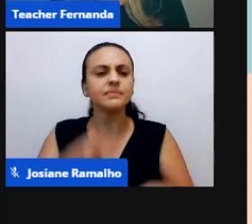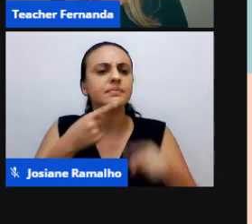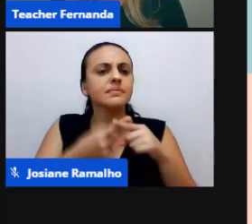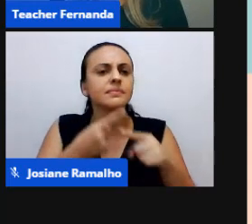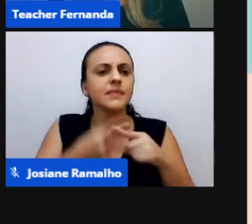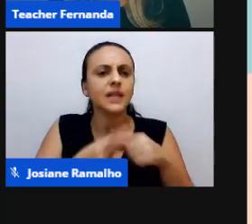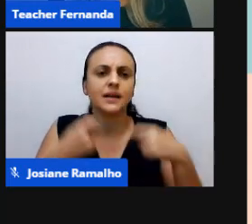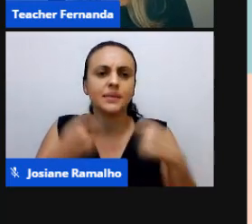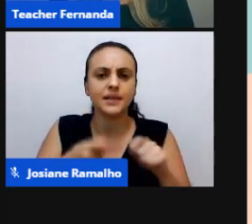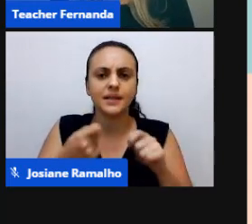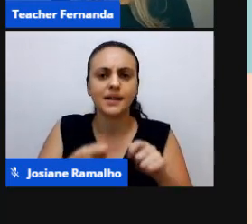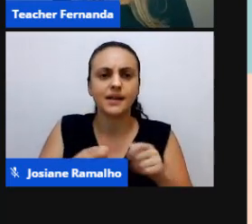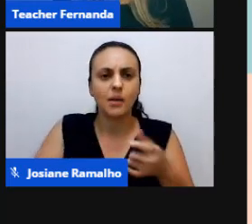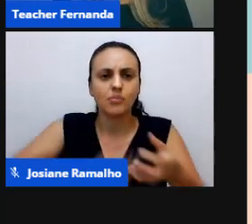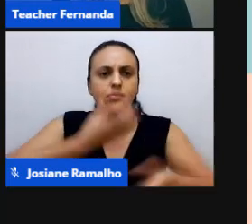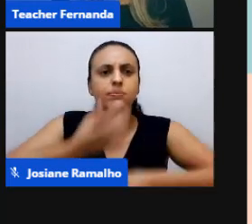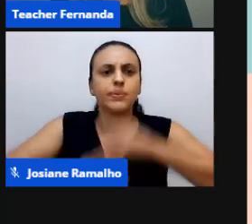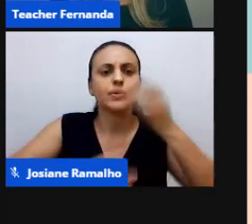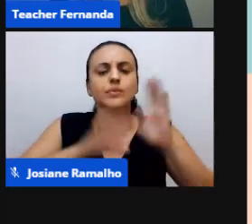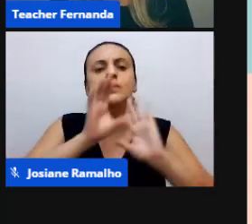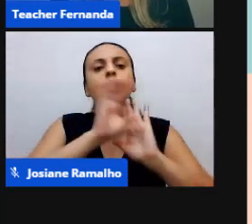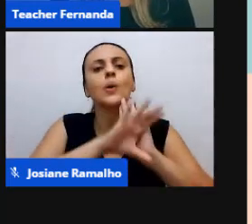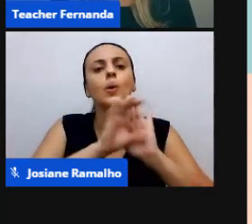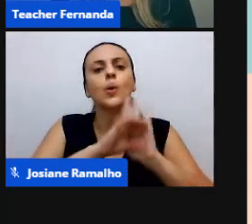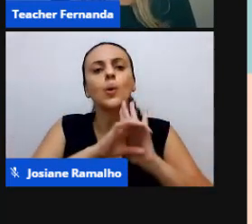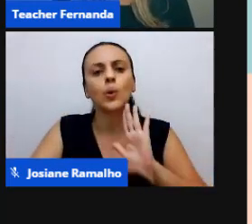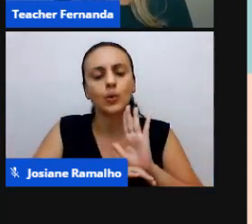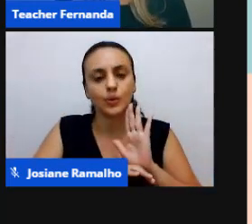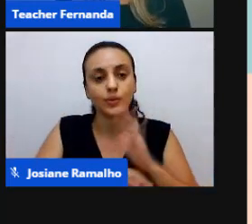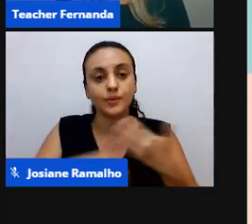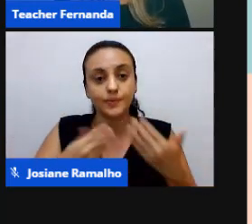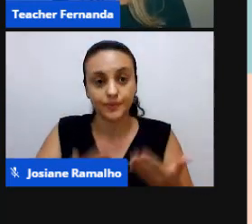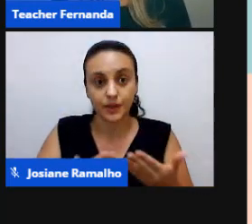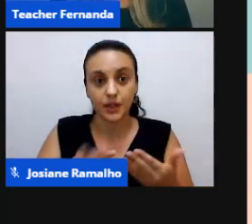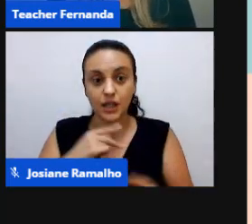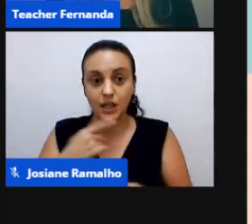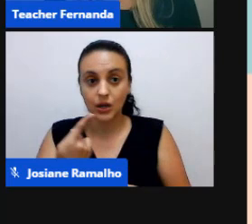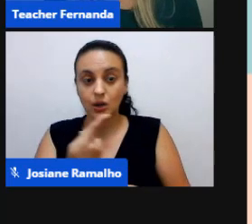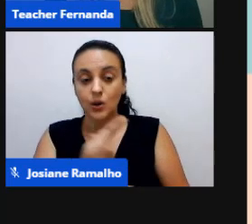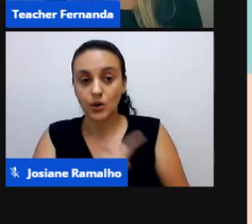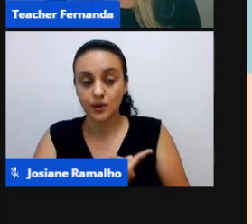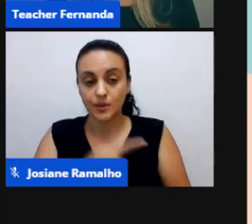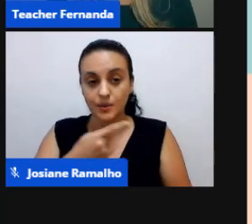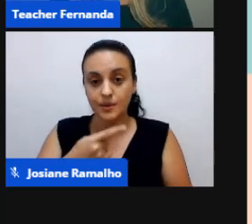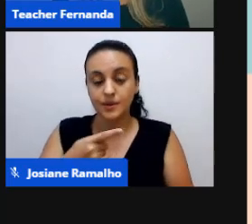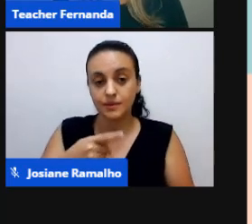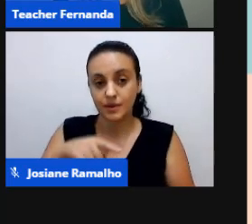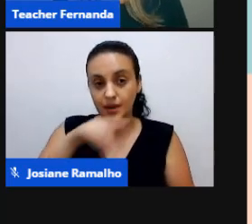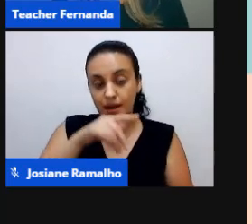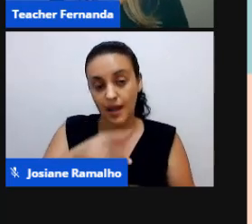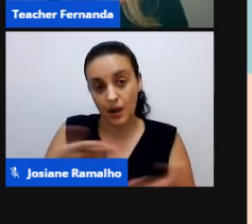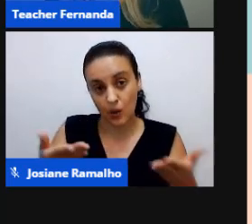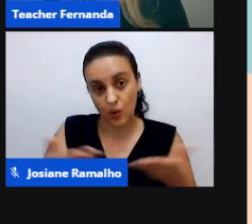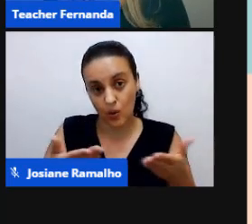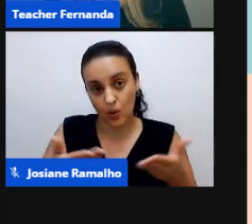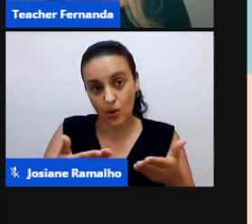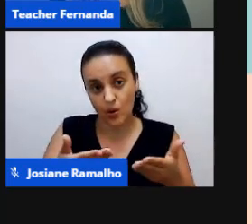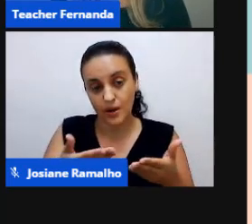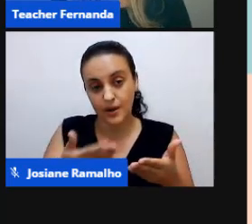era da informação e, como professores, nós estamos aí no meio digital. E como nós temos